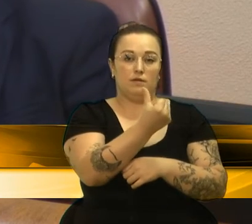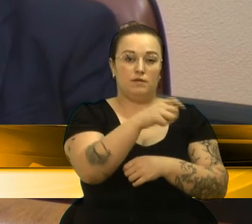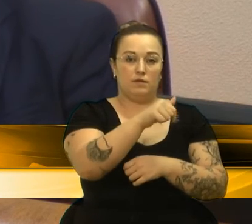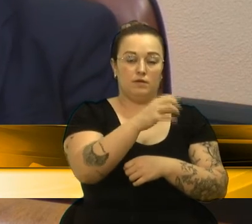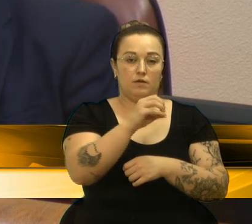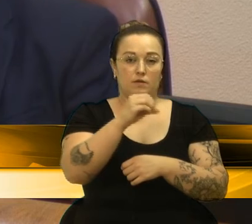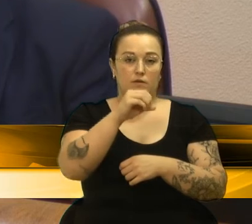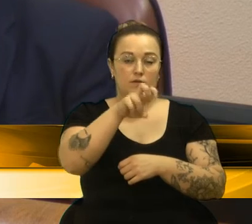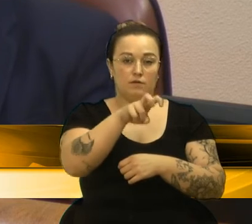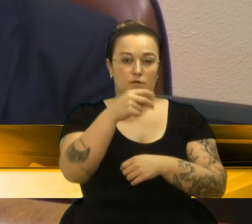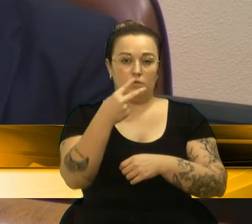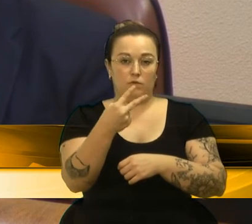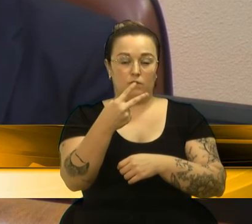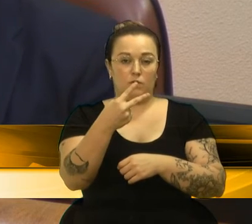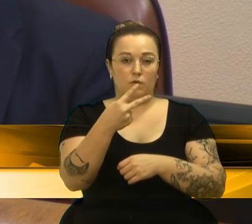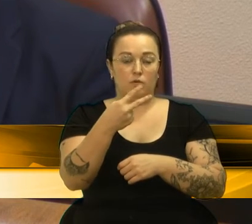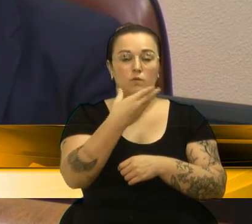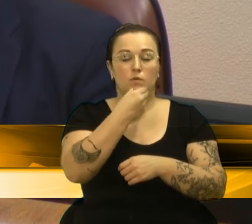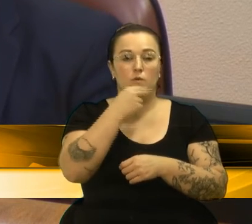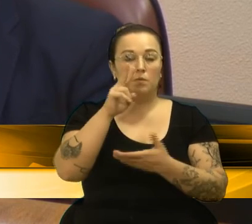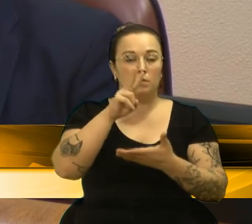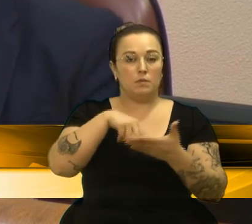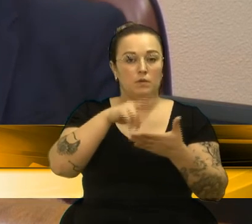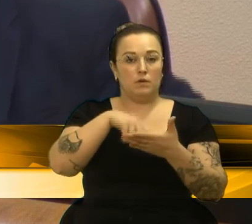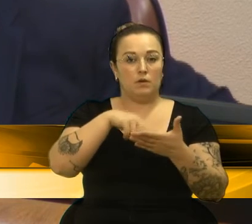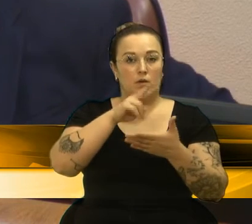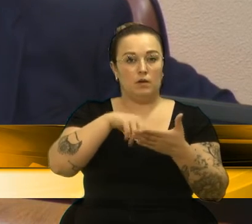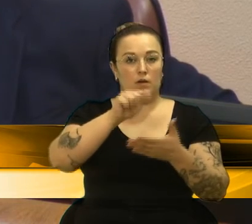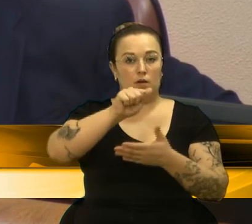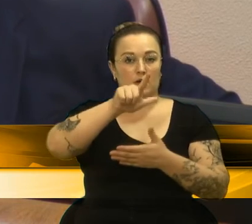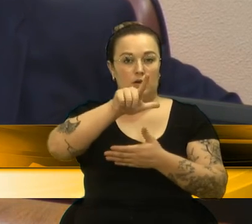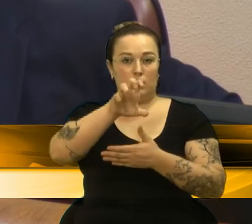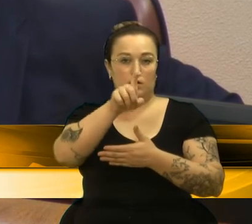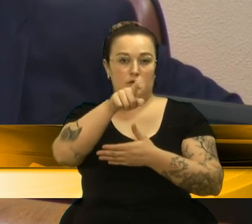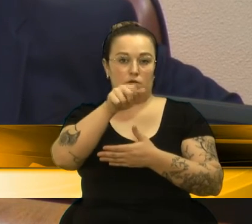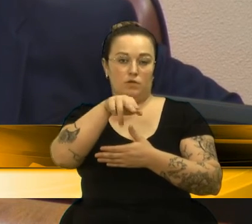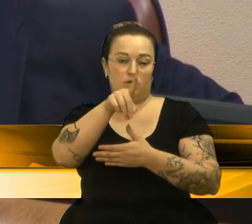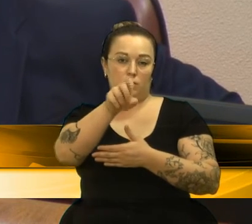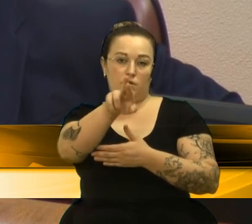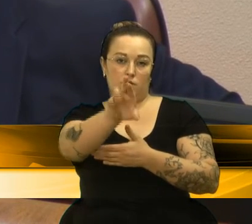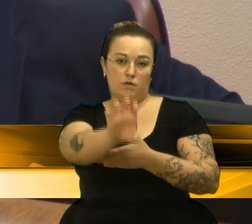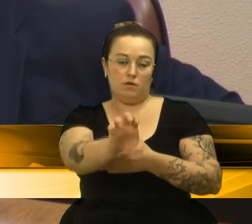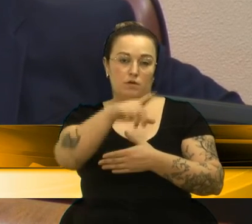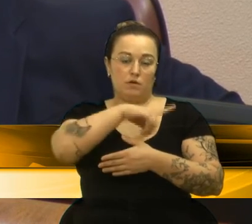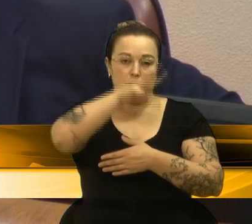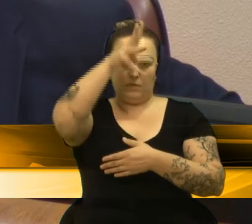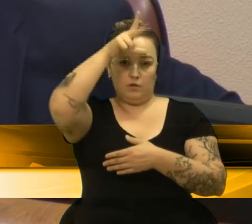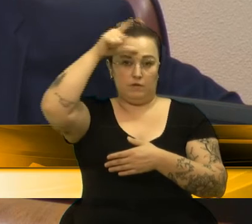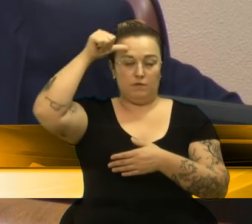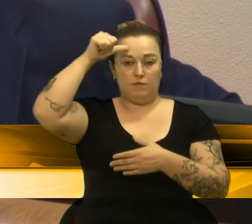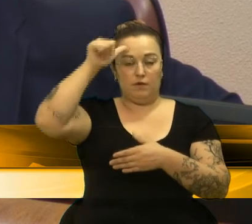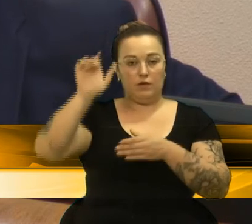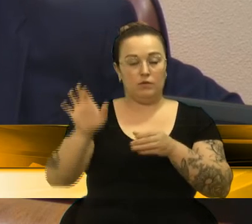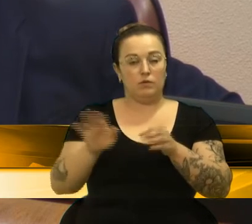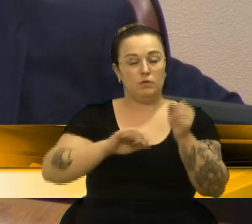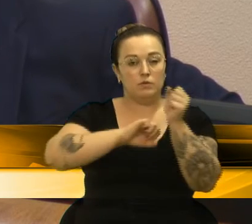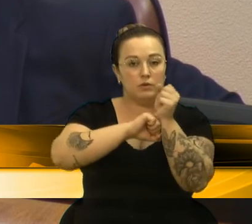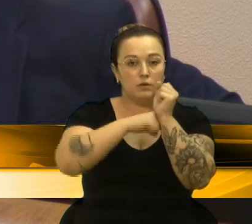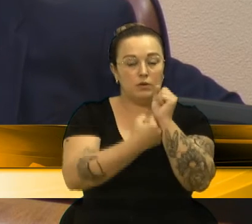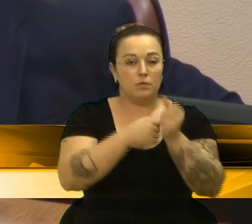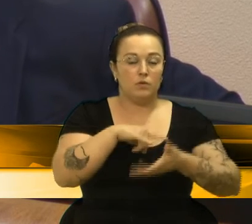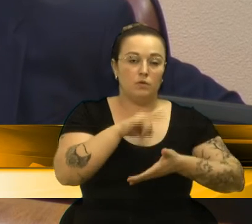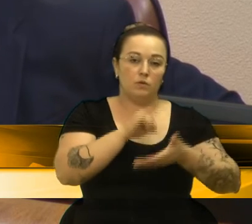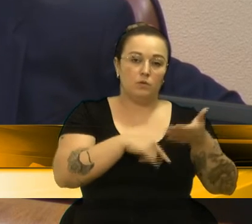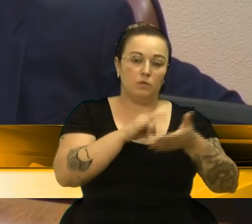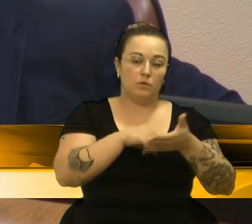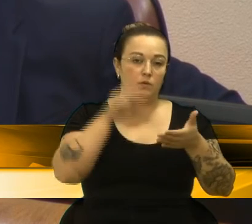700.450.29352, relator, desembargador Aristides Pedroso de Albuquerque Neto, julgado em 3/11/2011. Prefeito Municipal, trancamento da ação penal. Verificando-se,